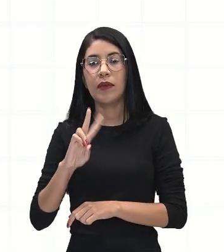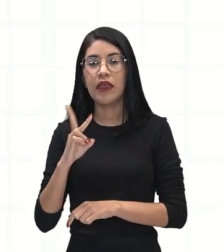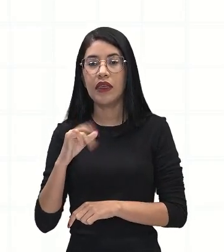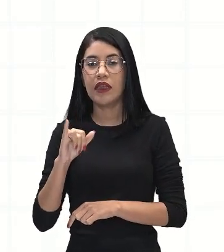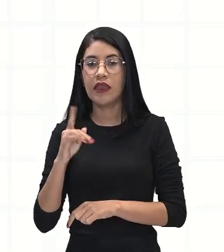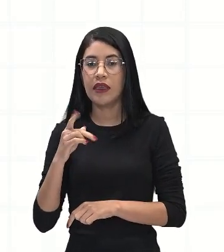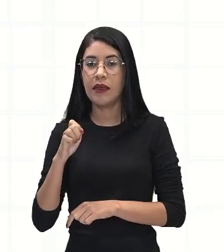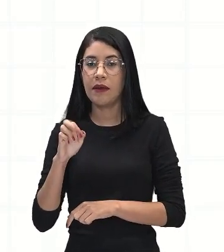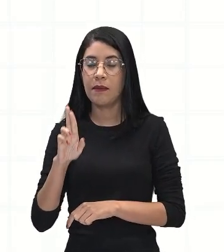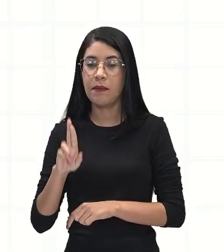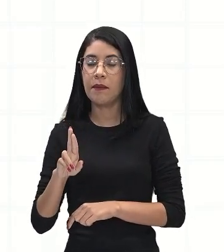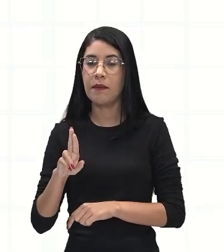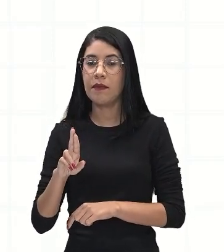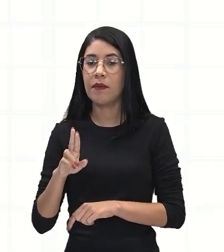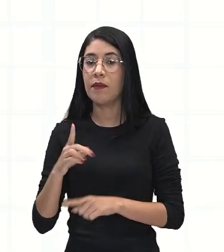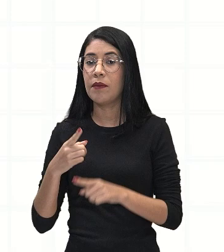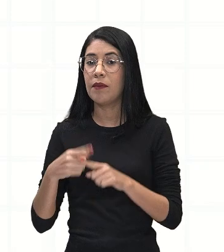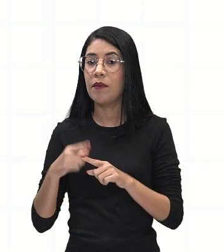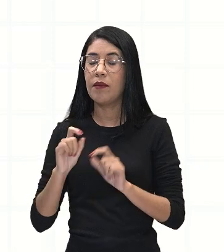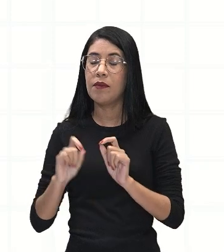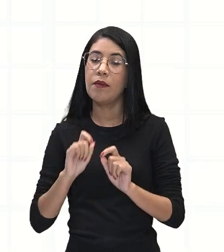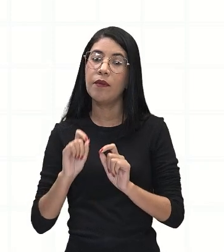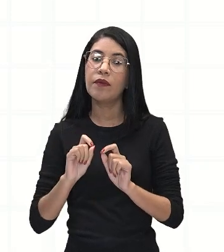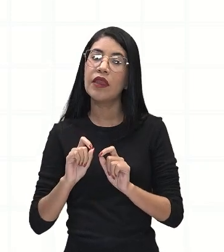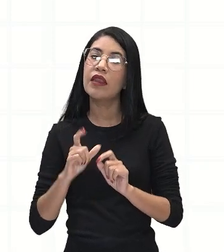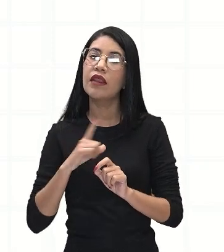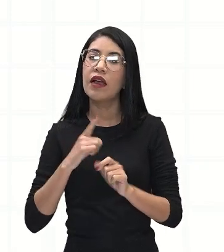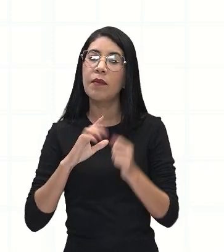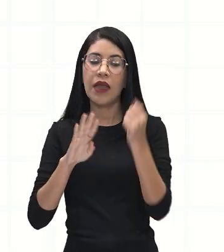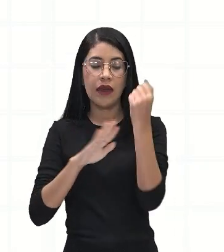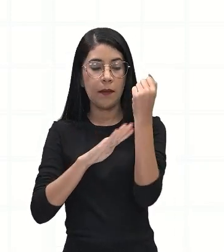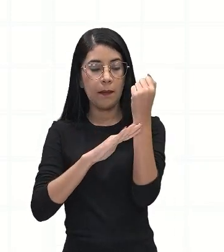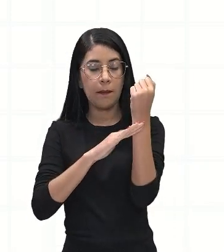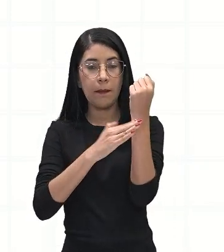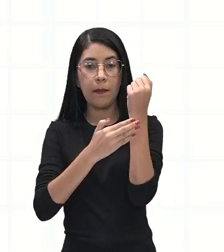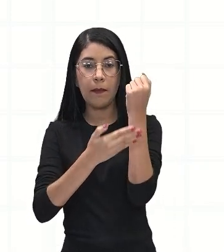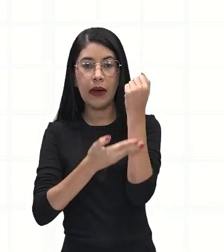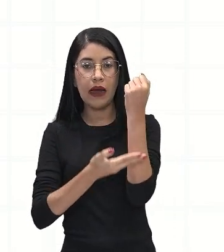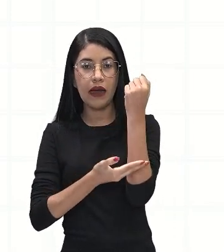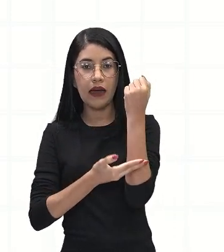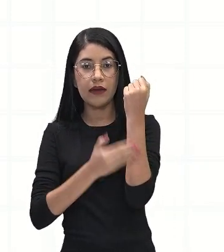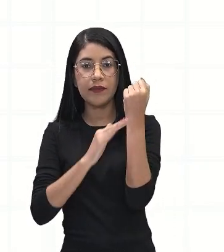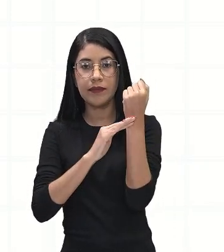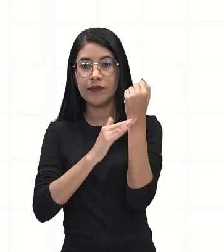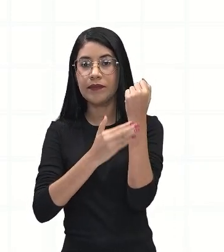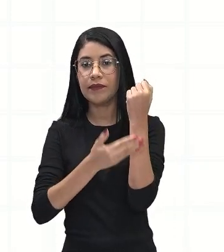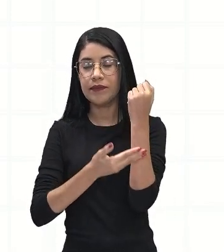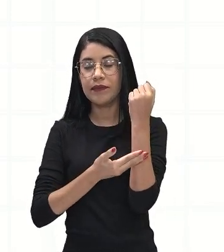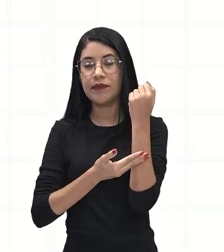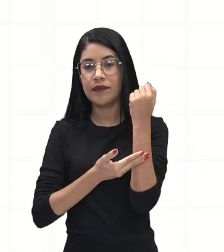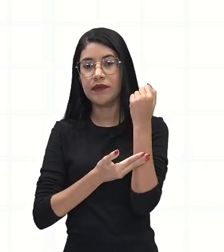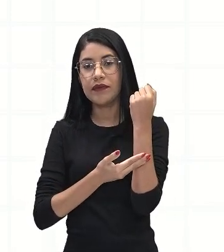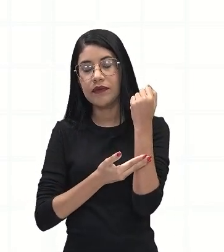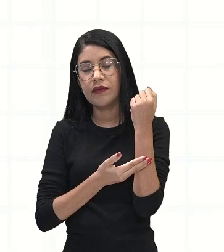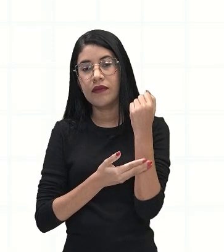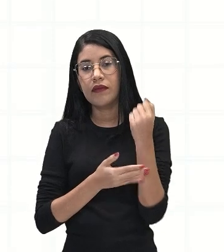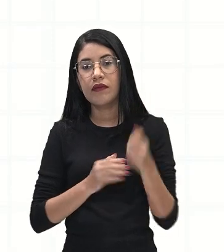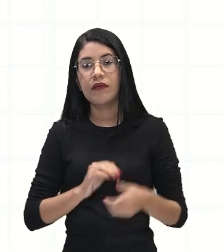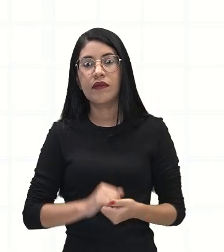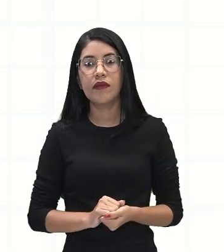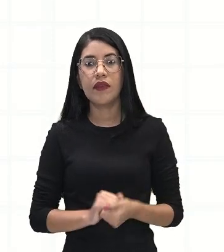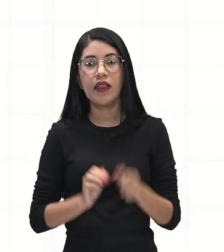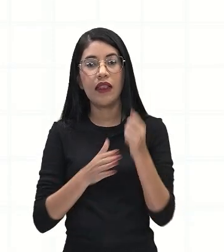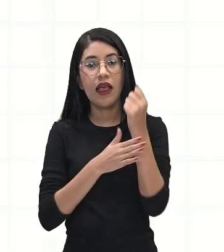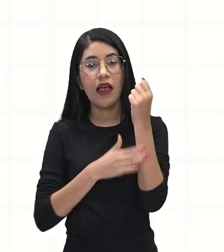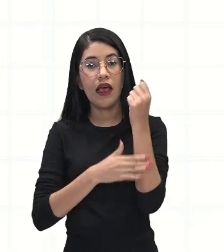hiper, justamente porque tem um acentuamento, ou seja, um grau maior dessa curvatura já na